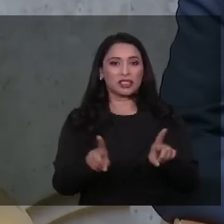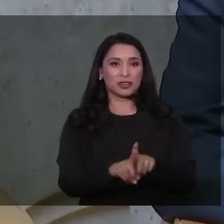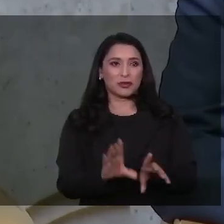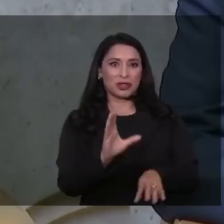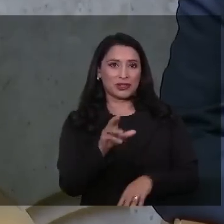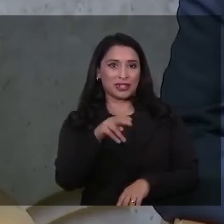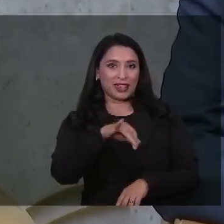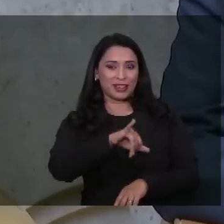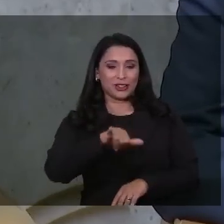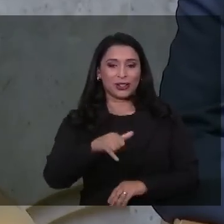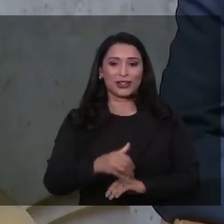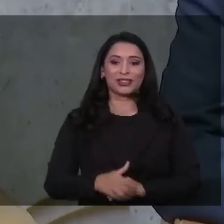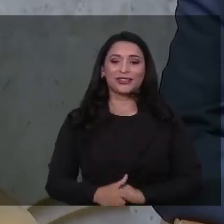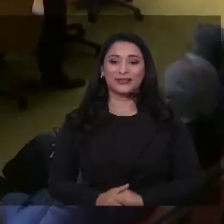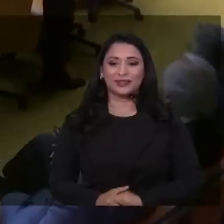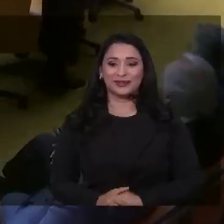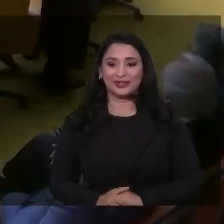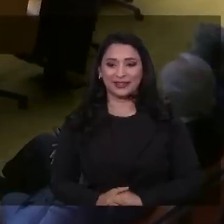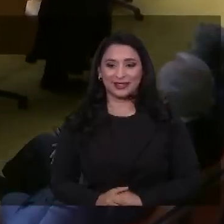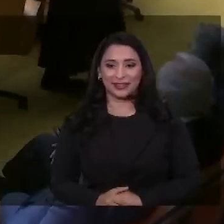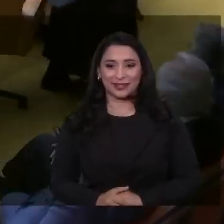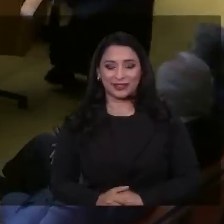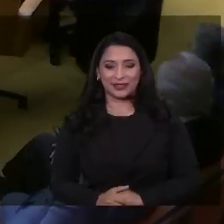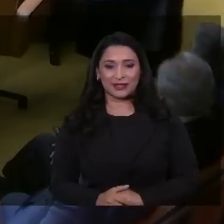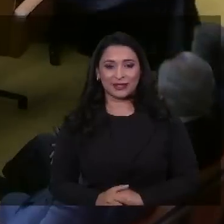de Justiça.